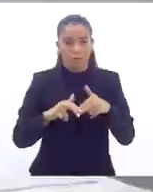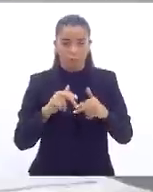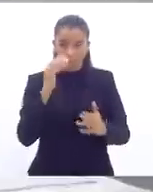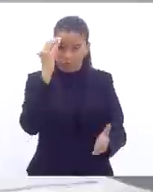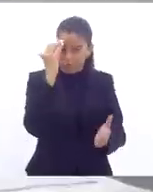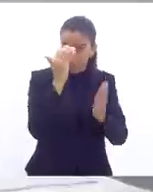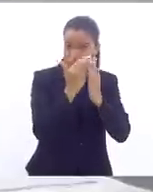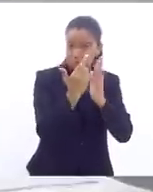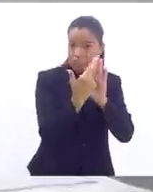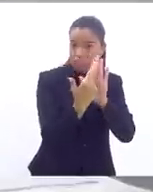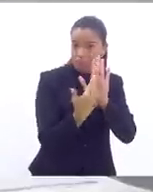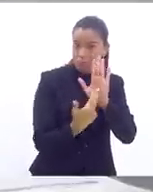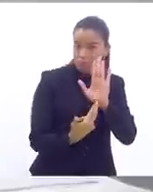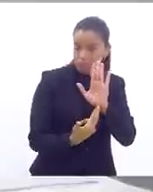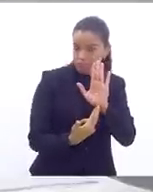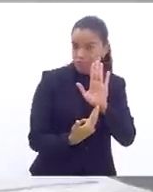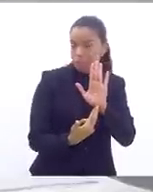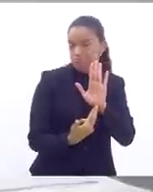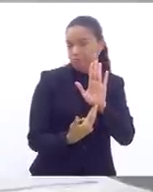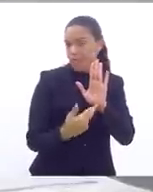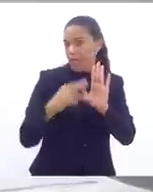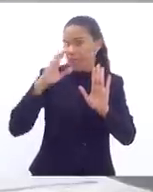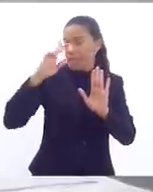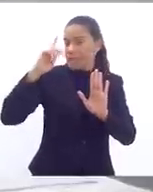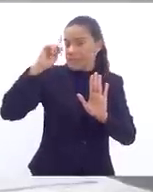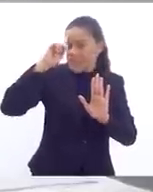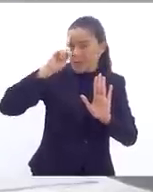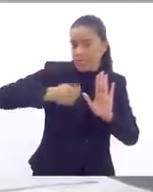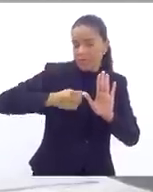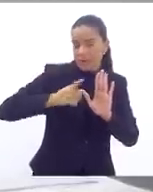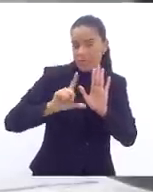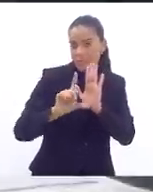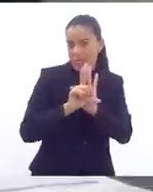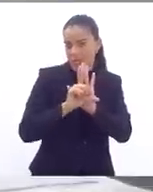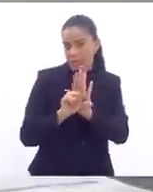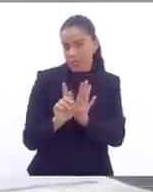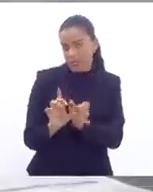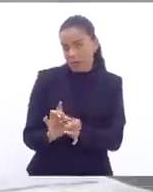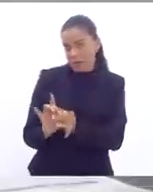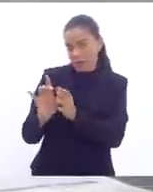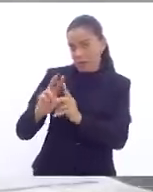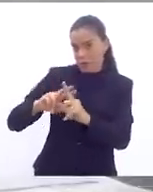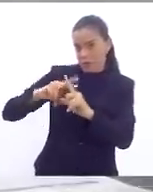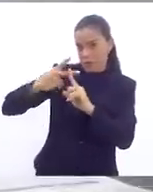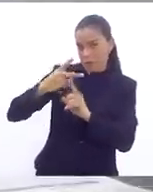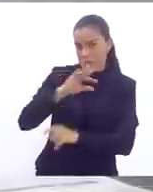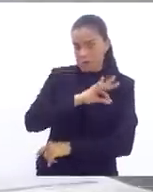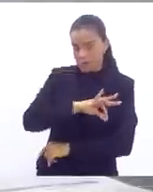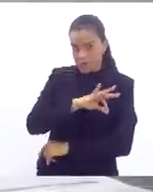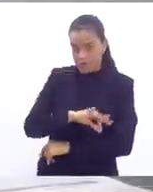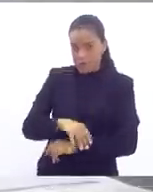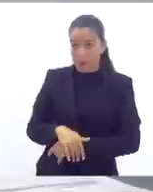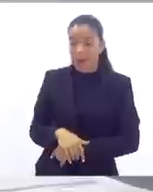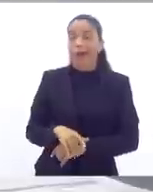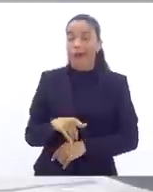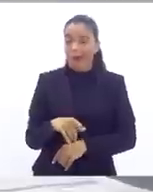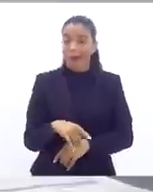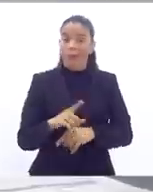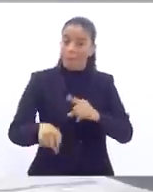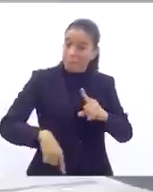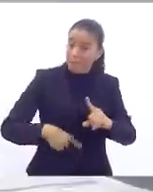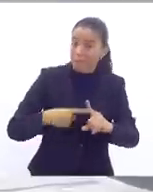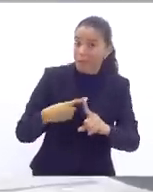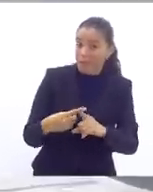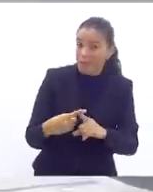as regras definidas na lei que autorizou o aumento além do